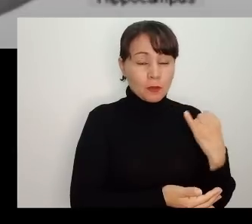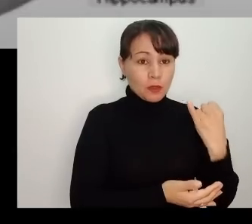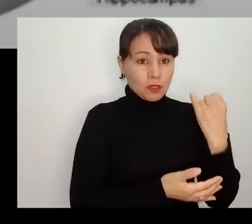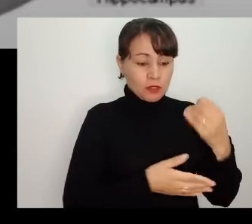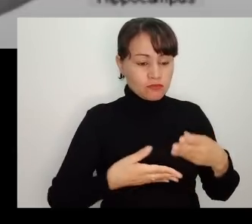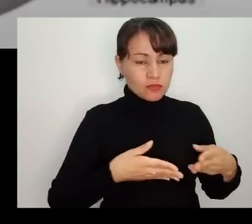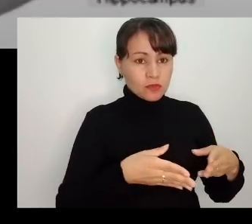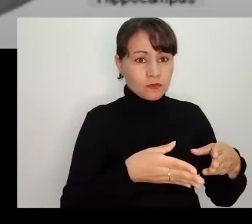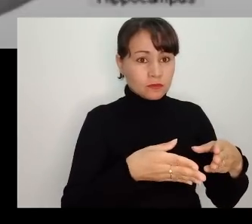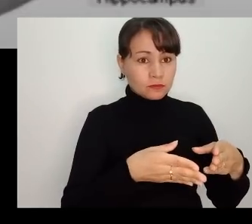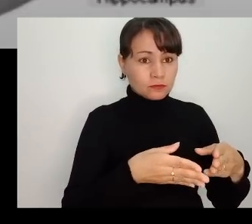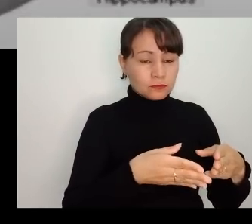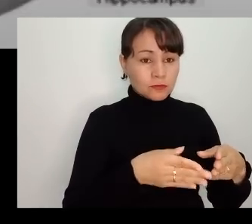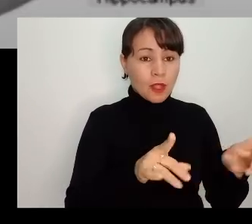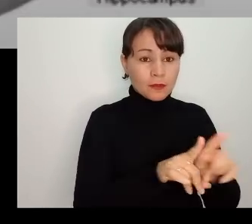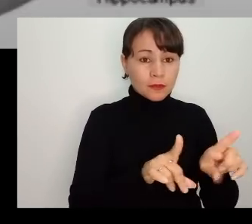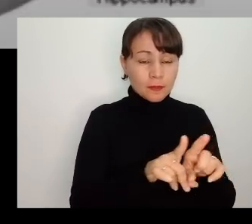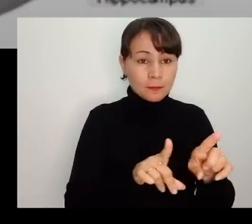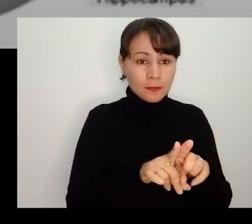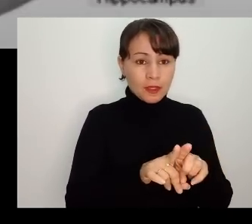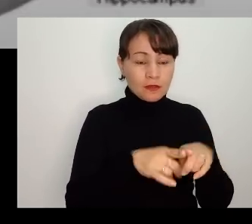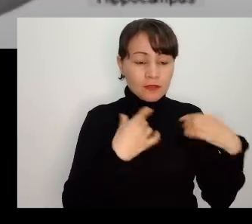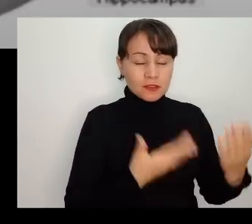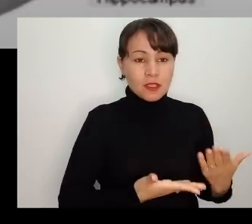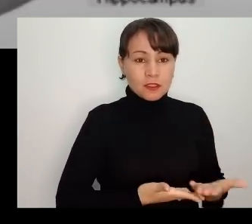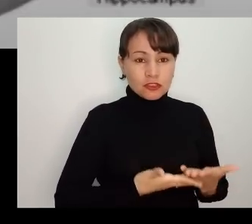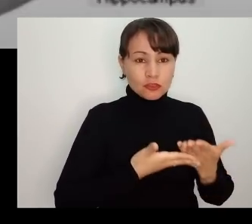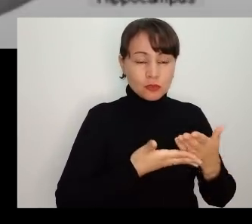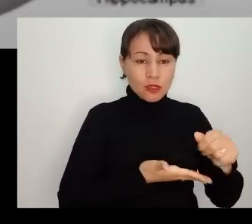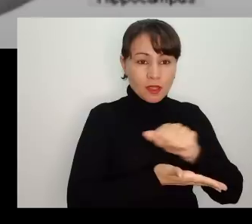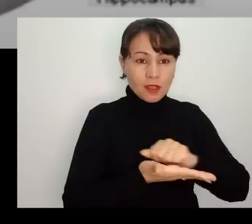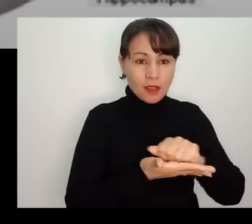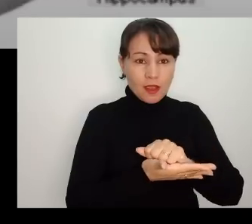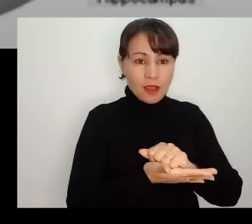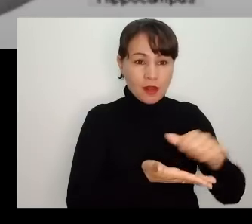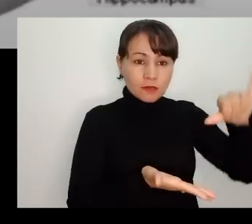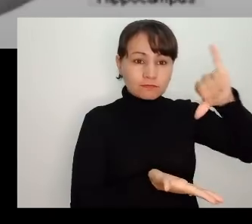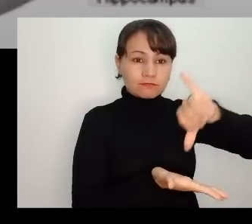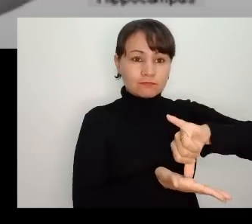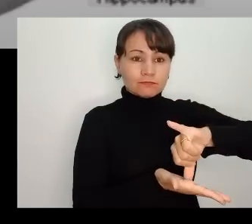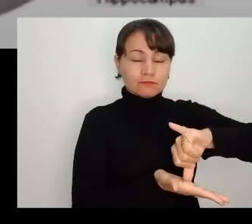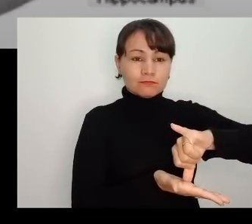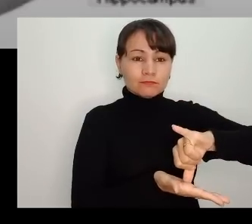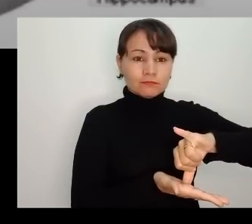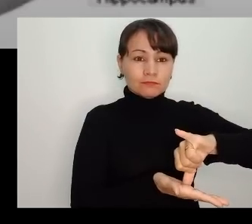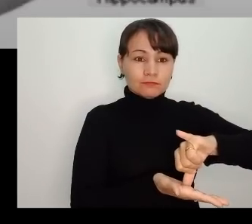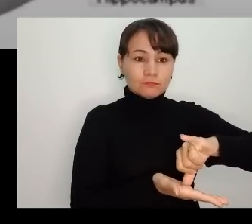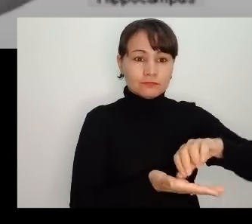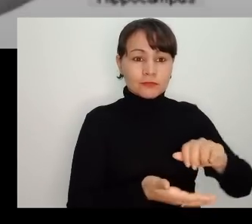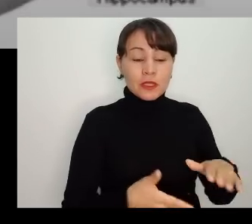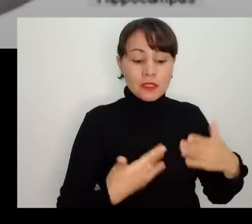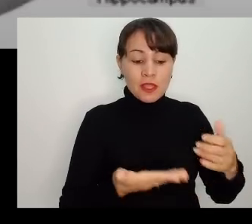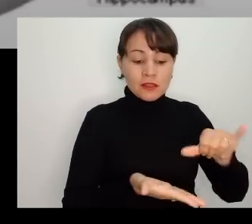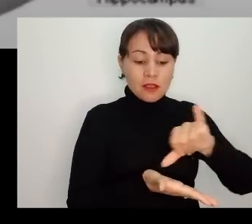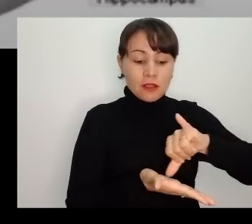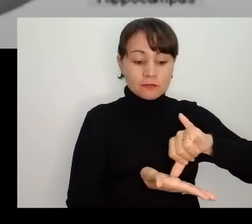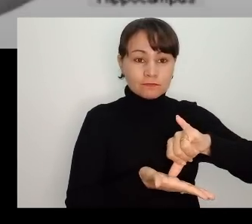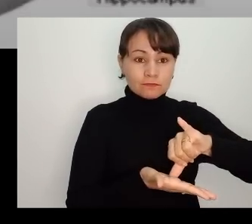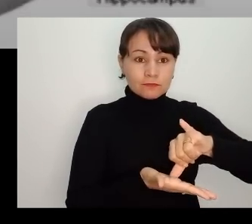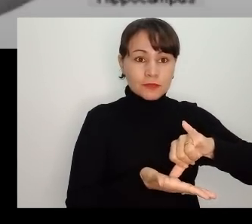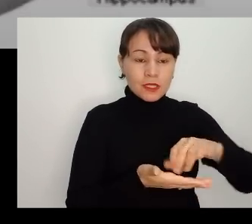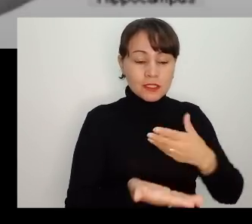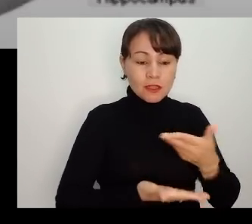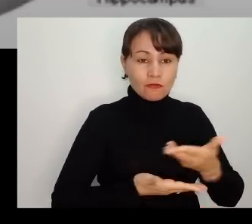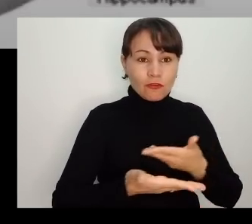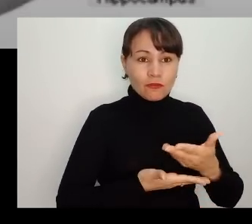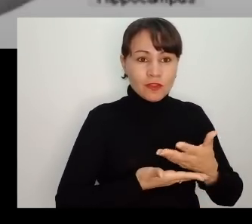Concomitantemente a essa via, também vai ser estimulado a área septal. E a área septal, ela